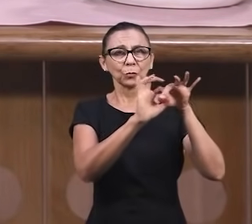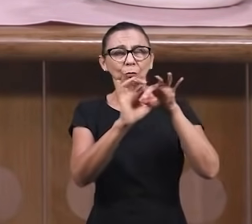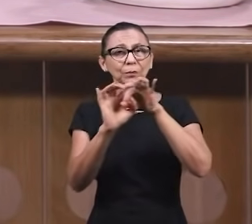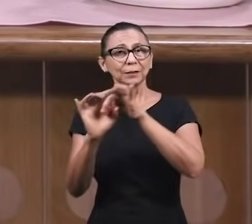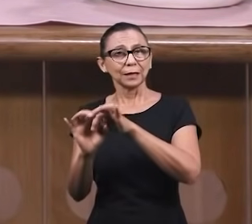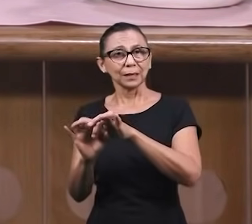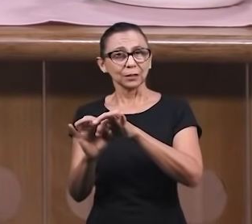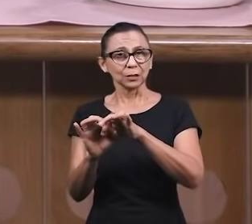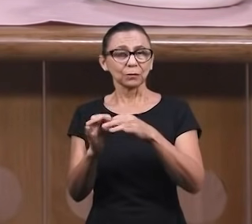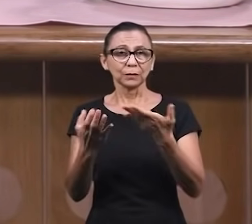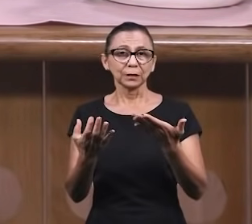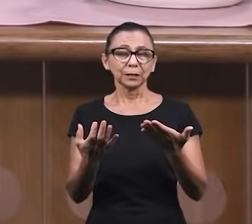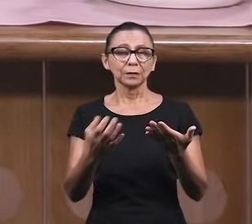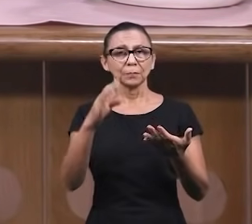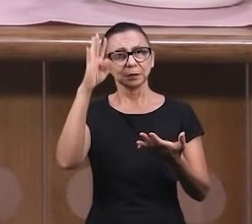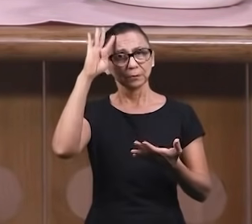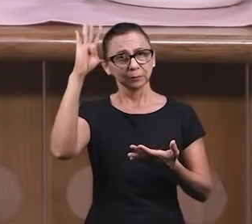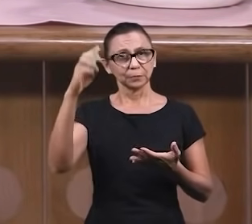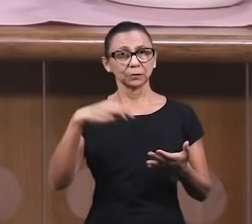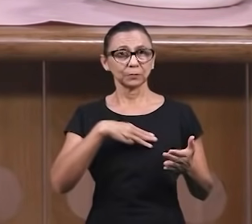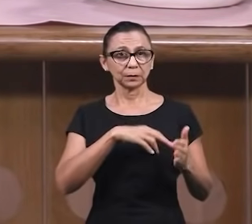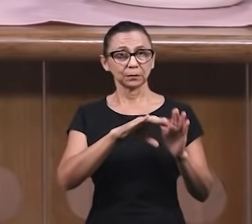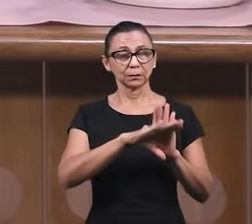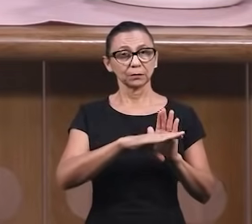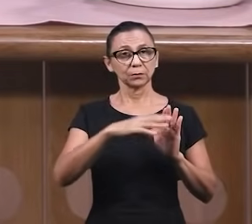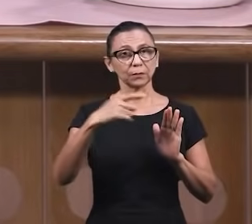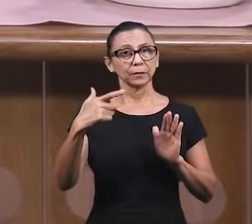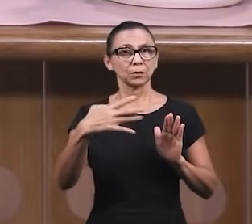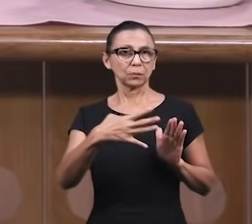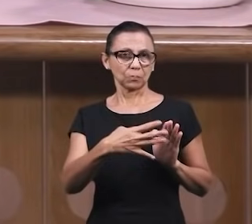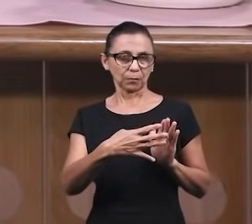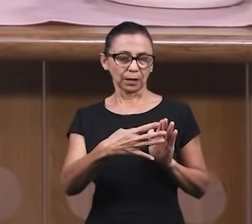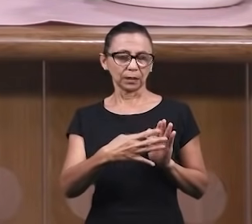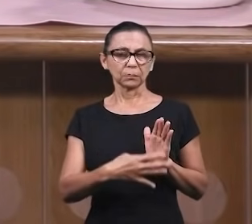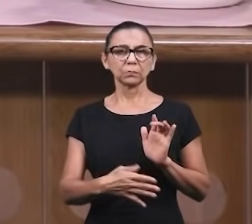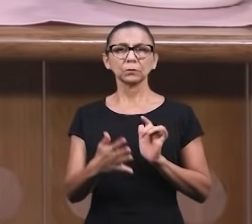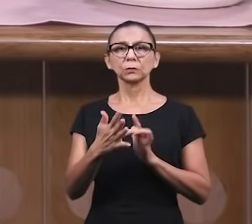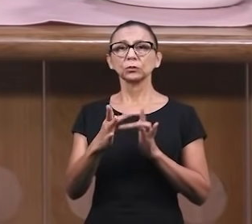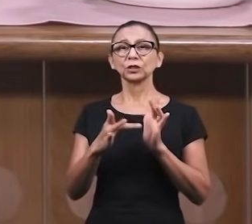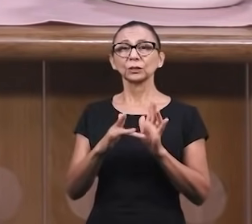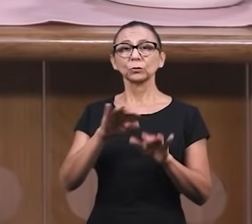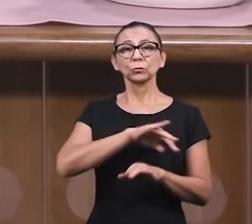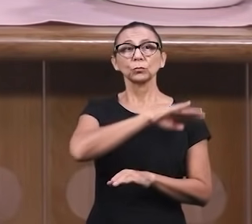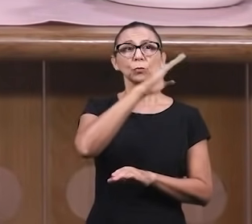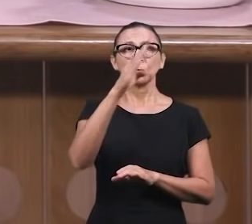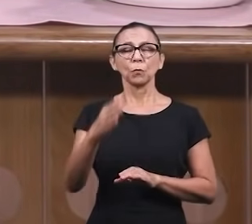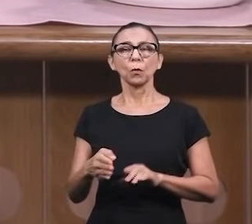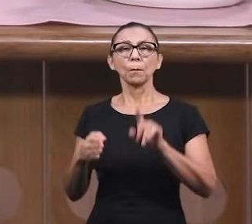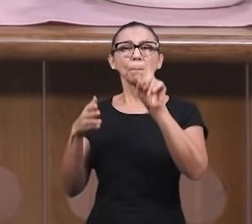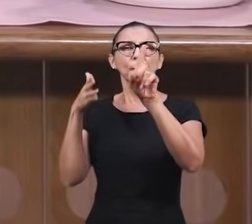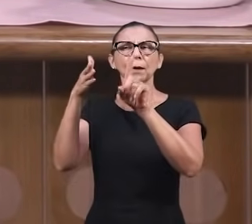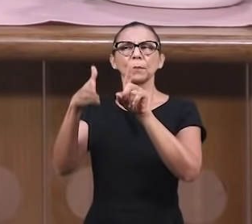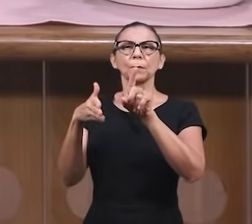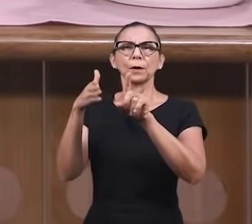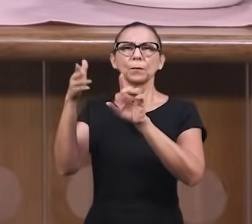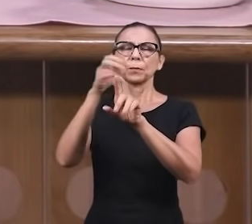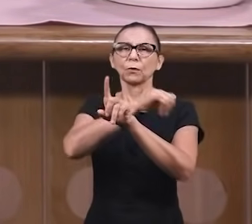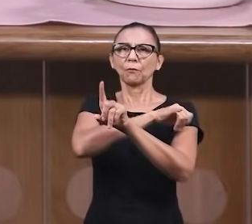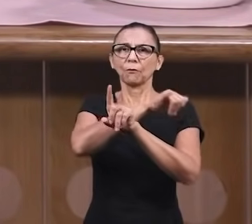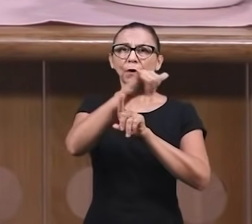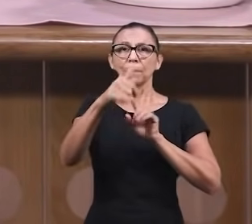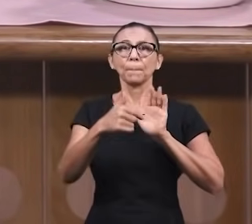capítulo 24 do livro de Mateus, quando Jesus, no sermão profético, mostra todas as